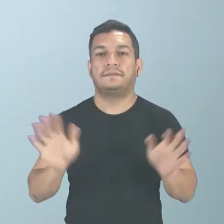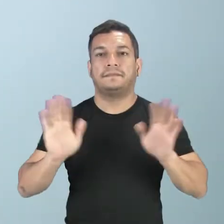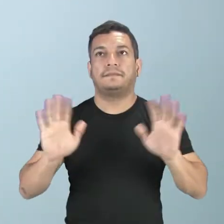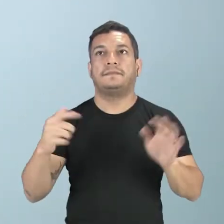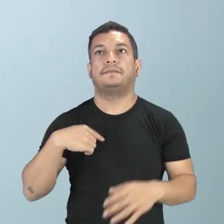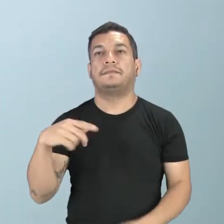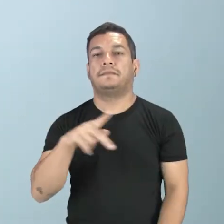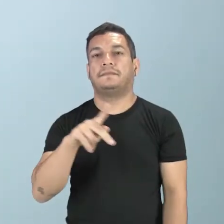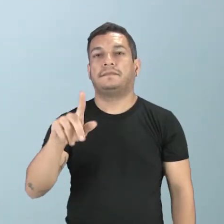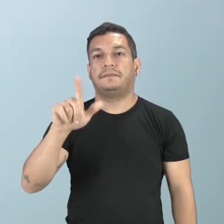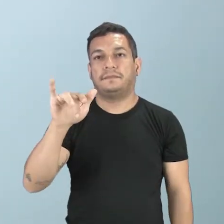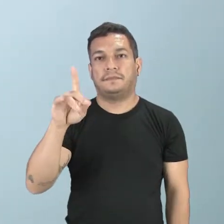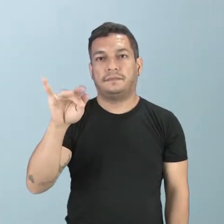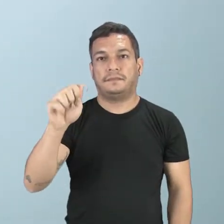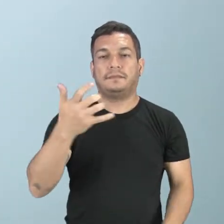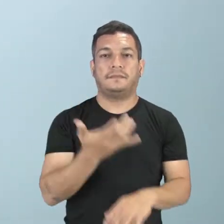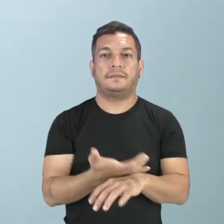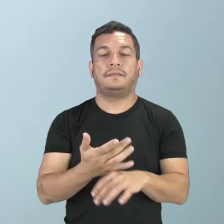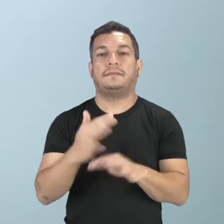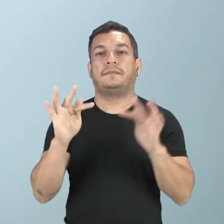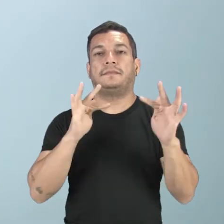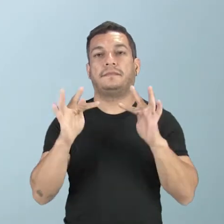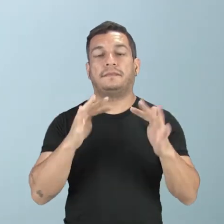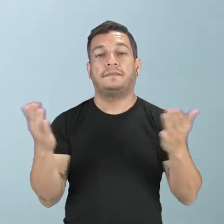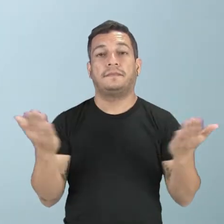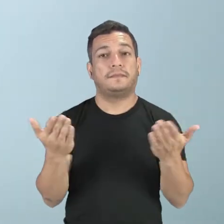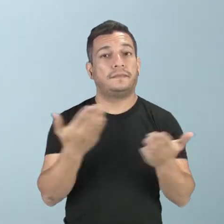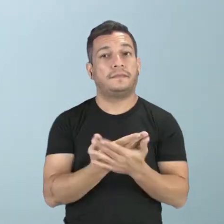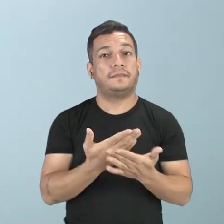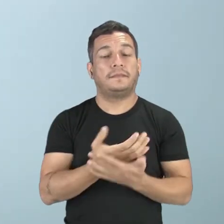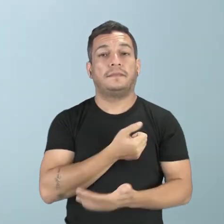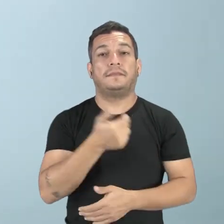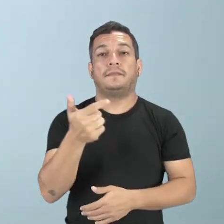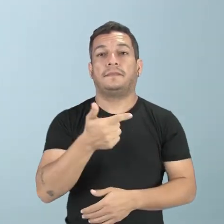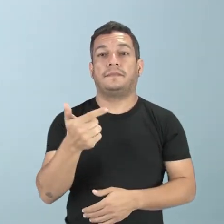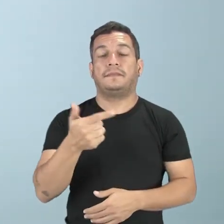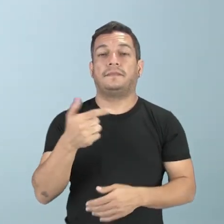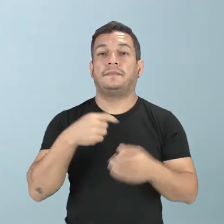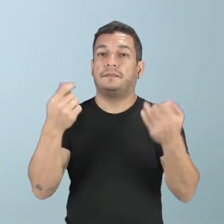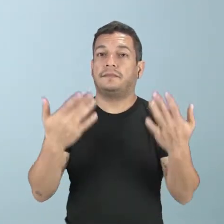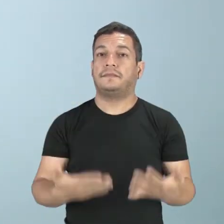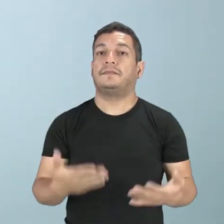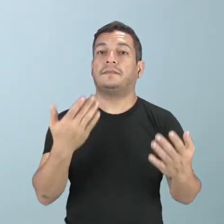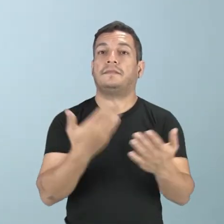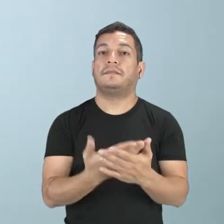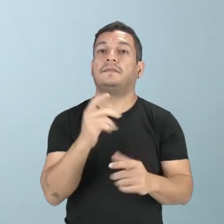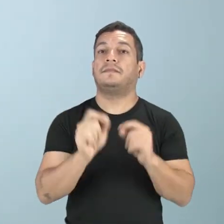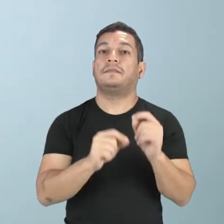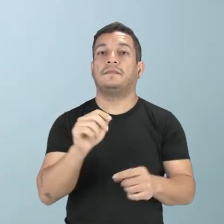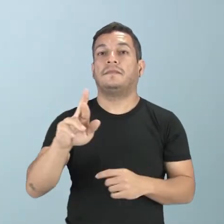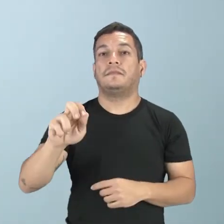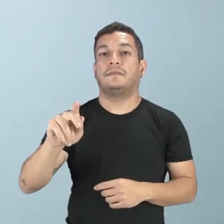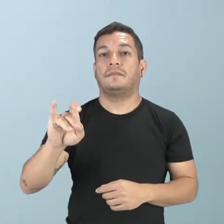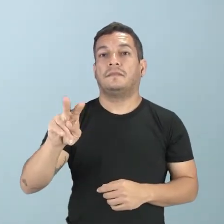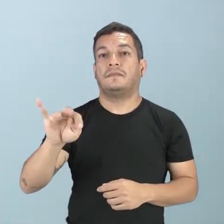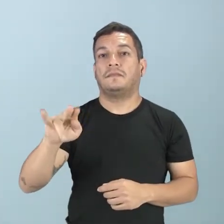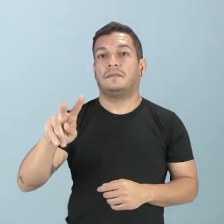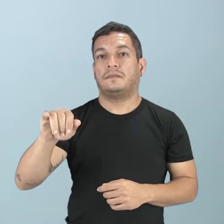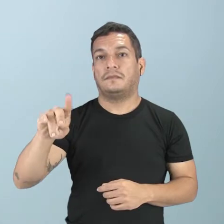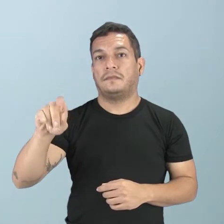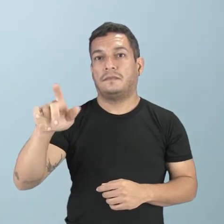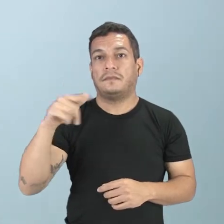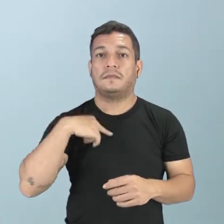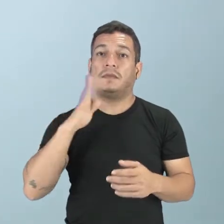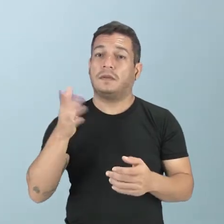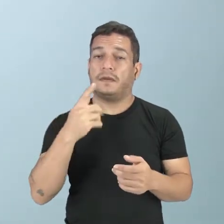Olá, eu sou a professora Lídia, da disciplina de Física, e hoje na aula de número 22, nós vamos estudar um pouco sobre radioatividade. Já vimos um